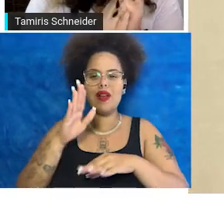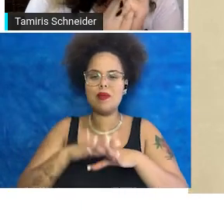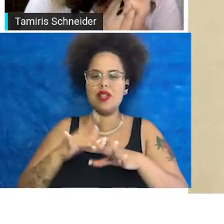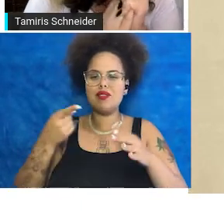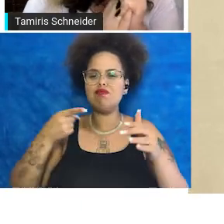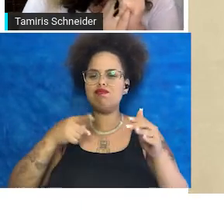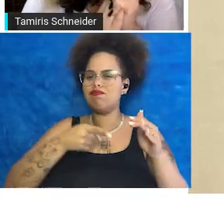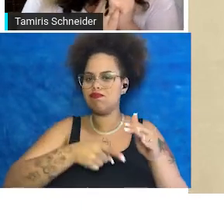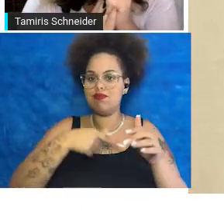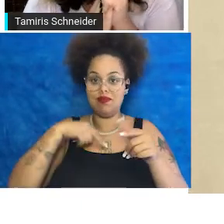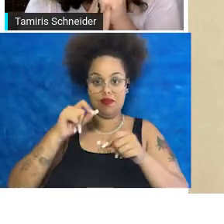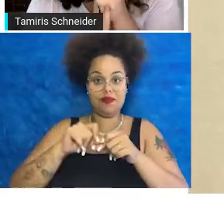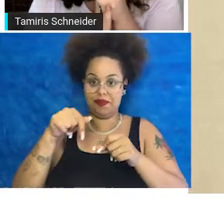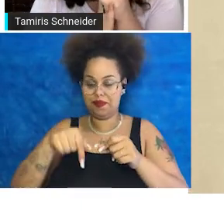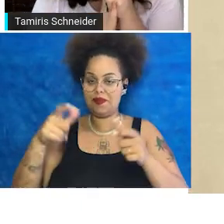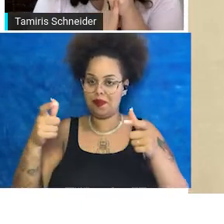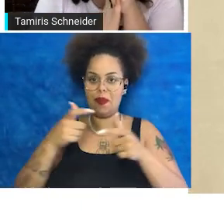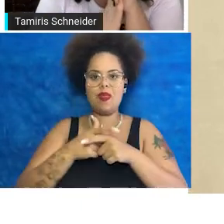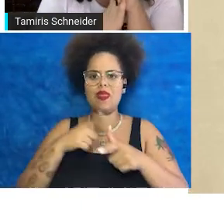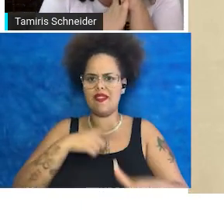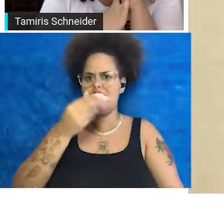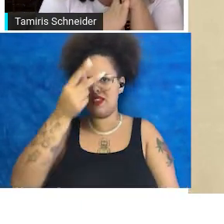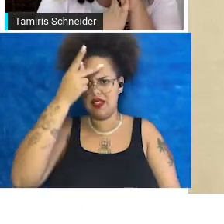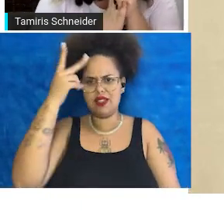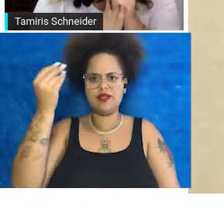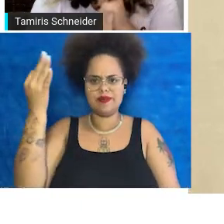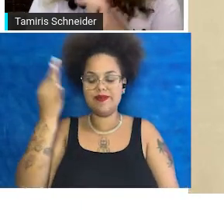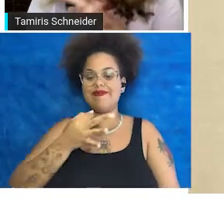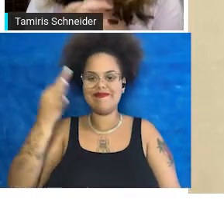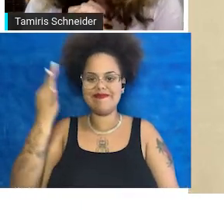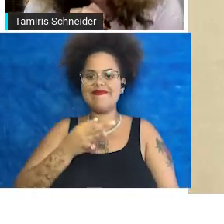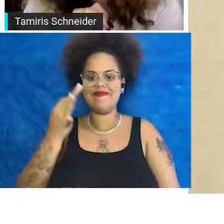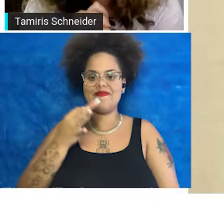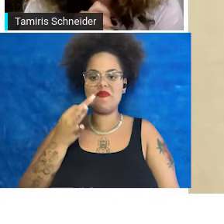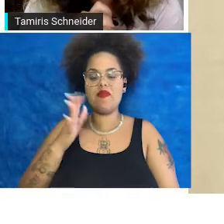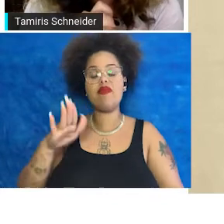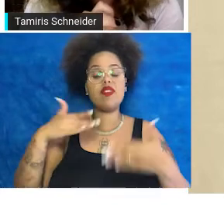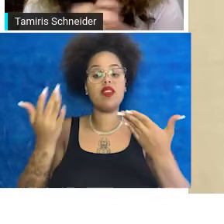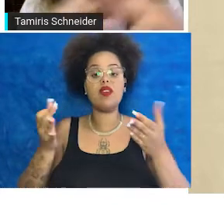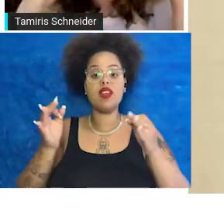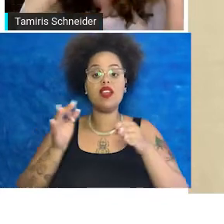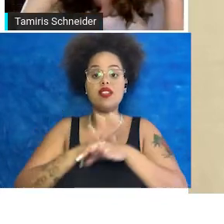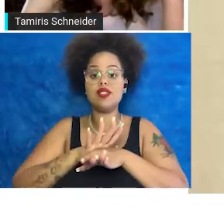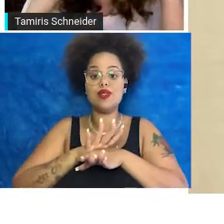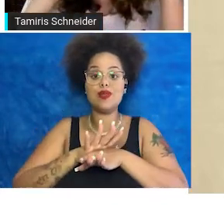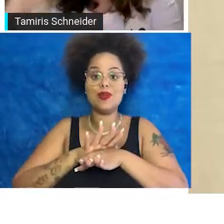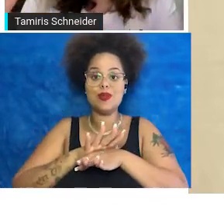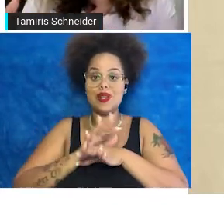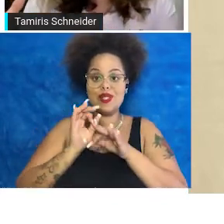apurado para o que a gente faz aqui dentro, né? Tem pessoas muito maravilhosas, galera. Então é isso.